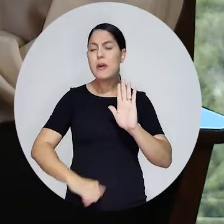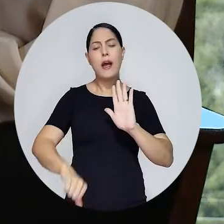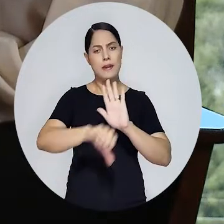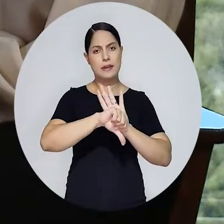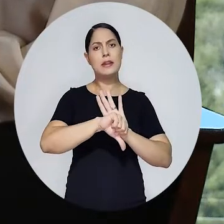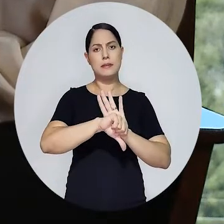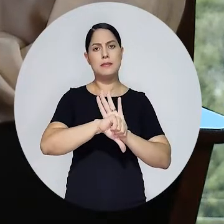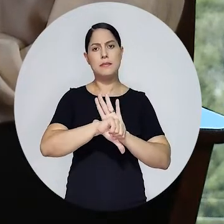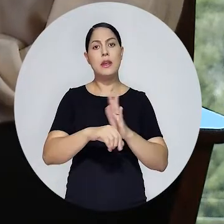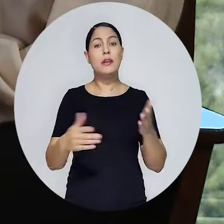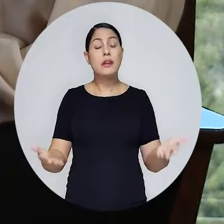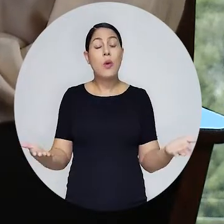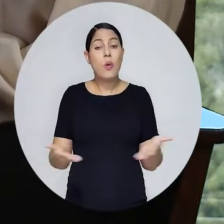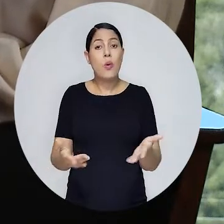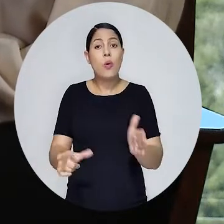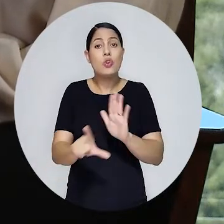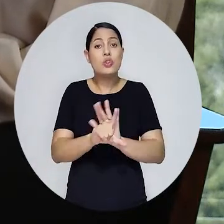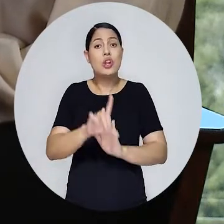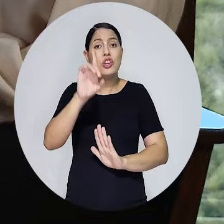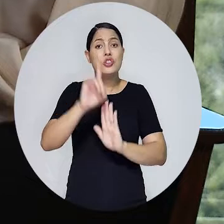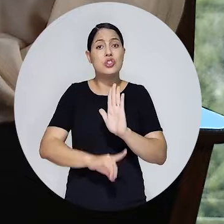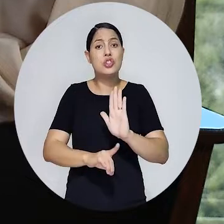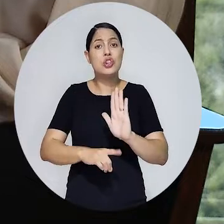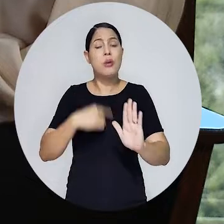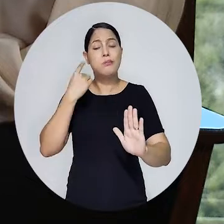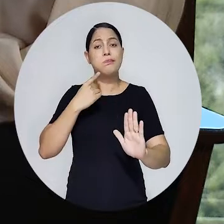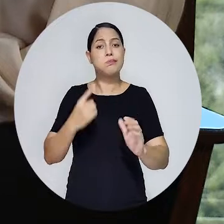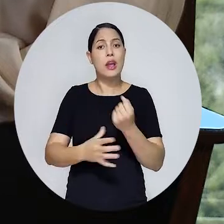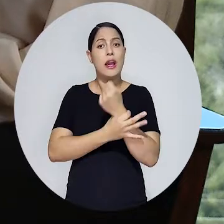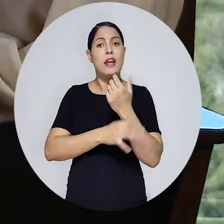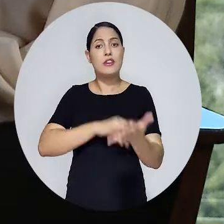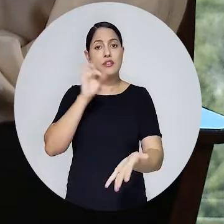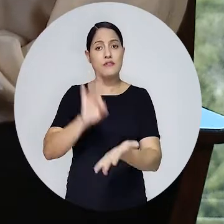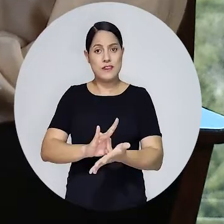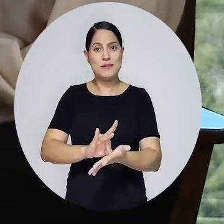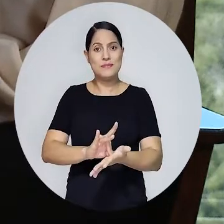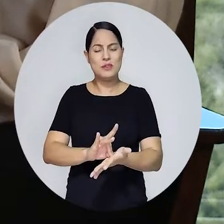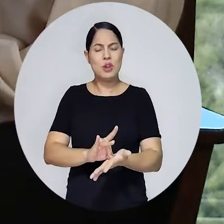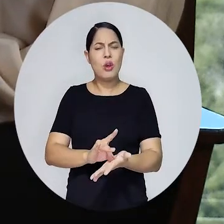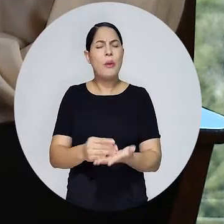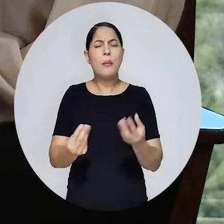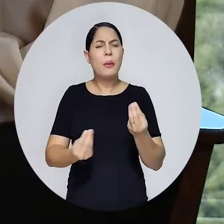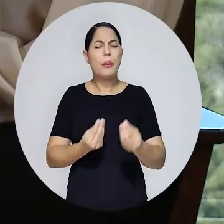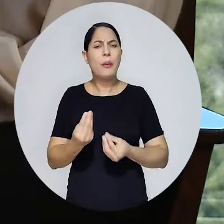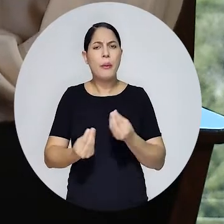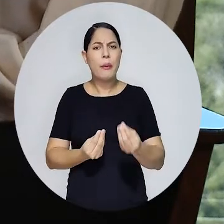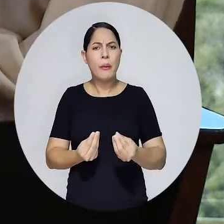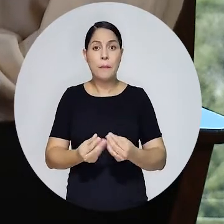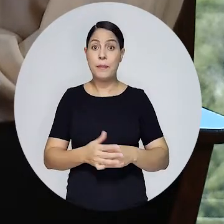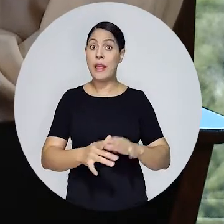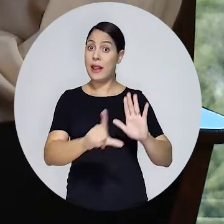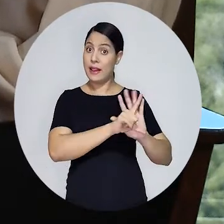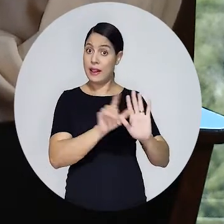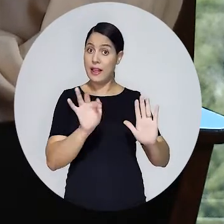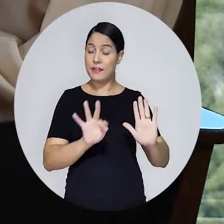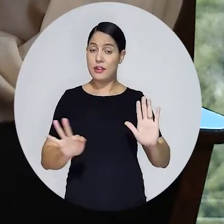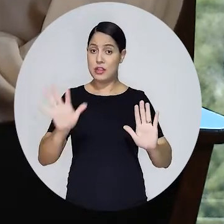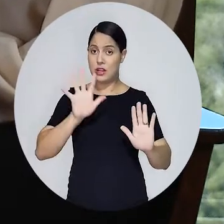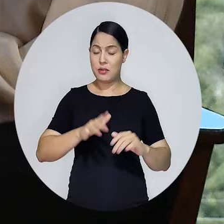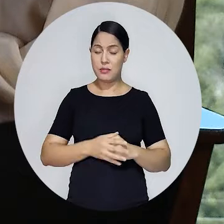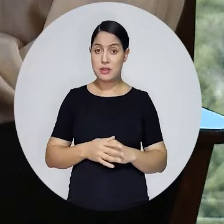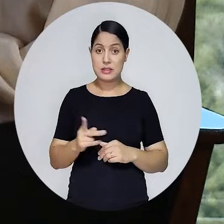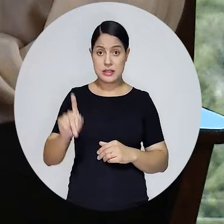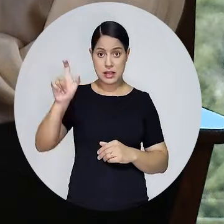lei, violar é crime. Então, é crime porque hoje há uma lei federal que determina que quando o advogado, no exercício da sua